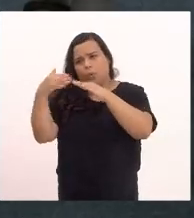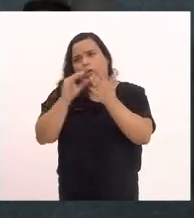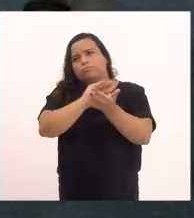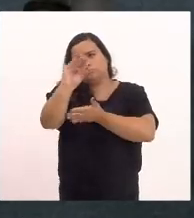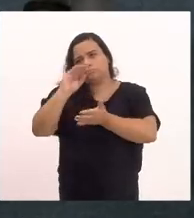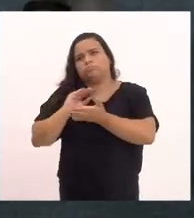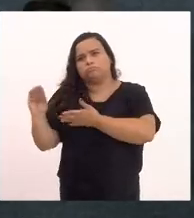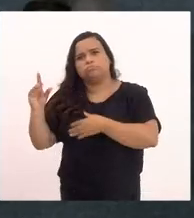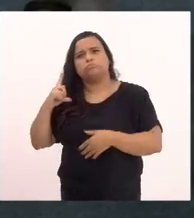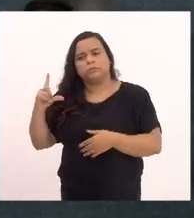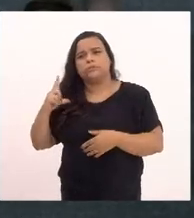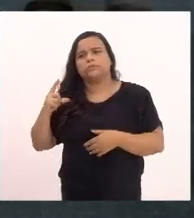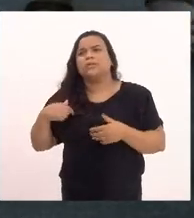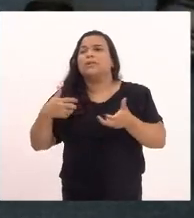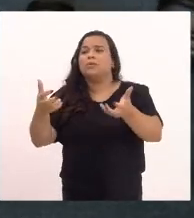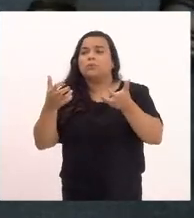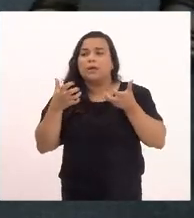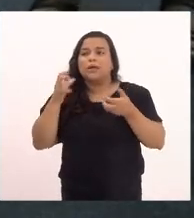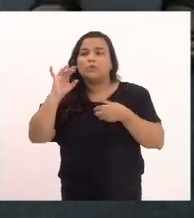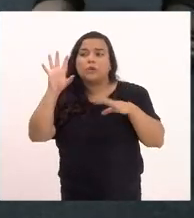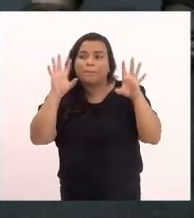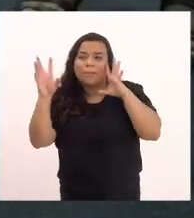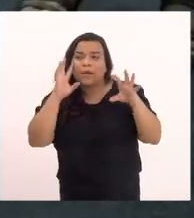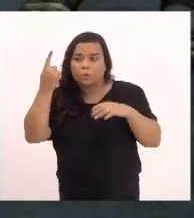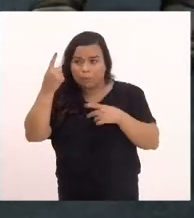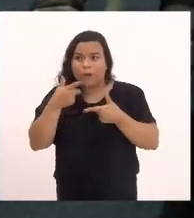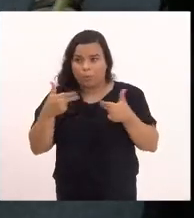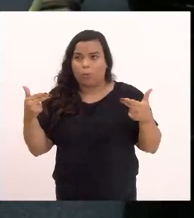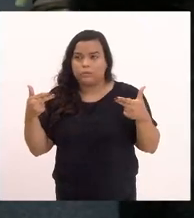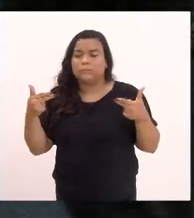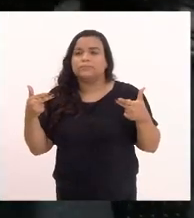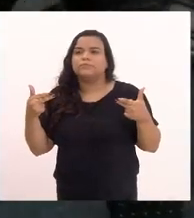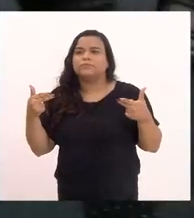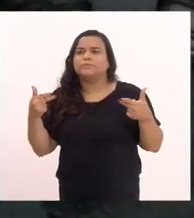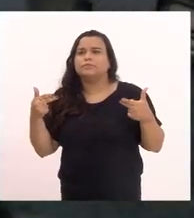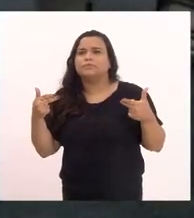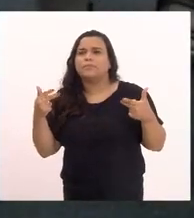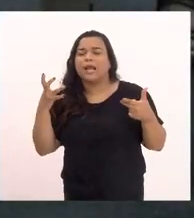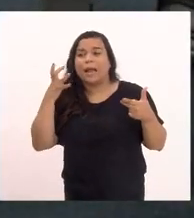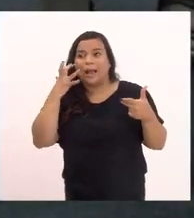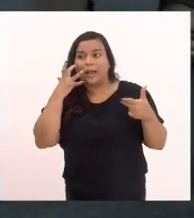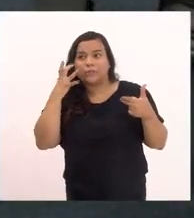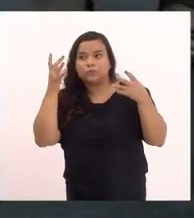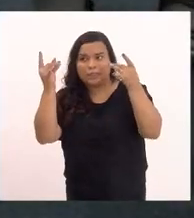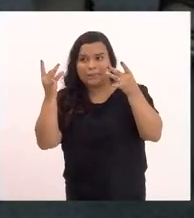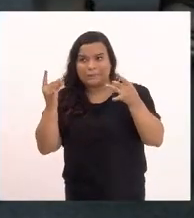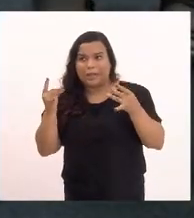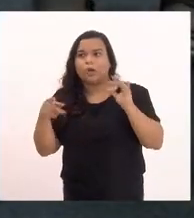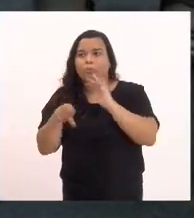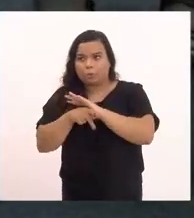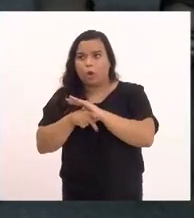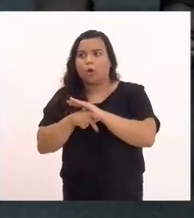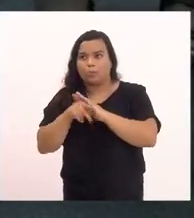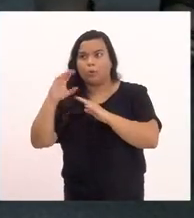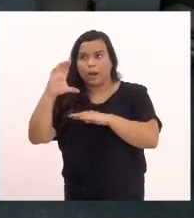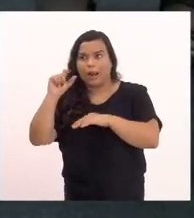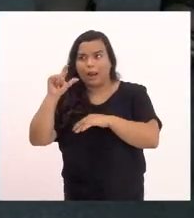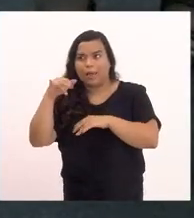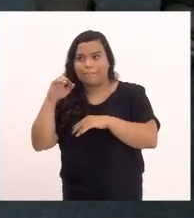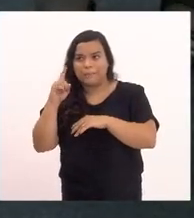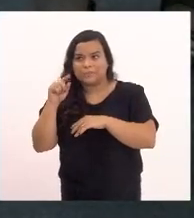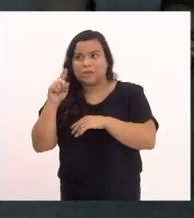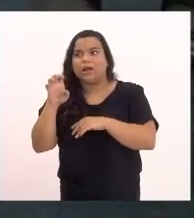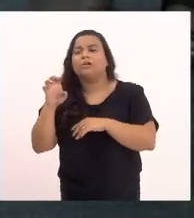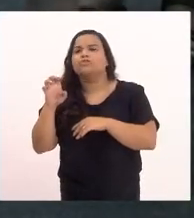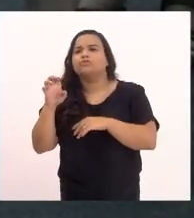proposta. Eu queria fazer só uma ponderação. Eu concordo com a proposta. Acho que ter o critério da calamidade pública é um critério objetivo e importante também.